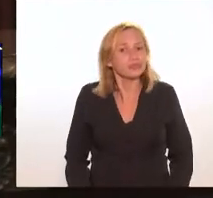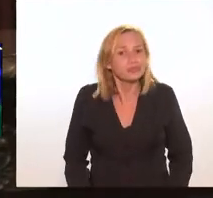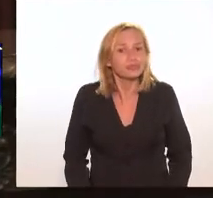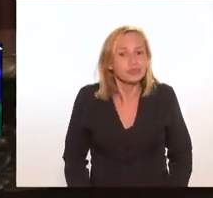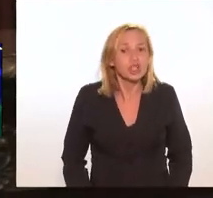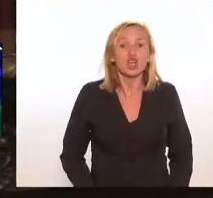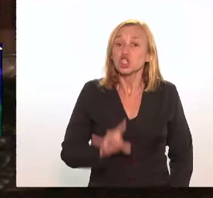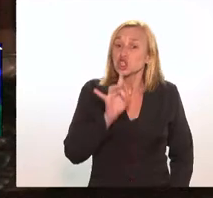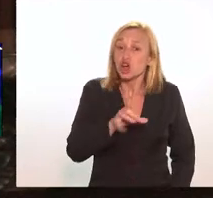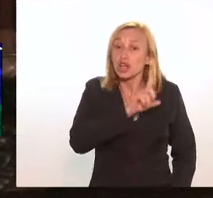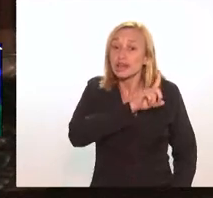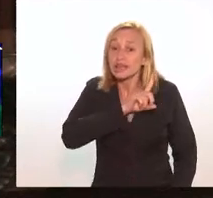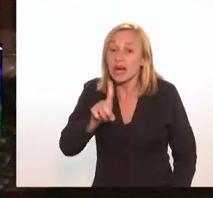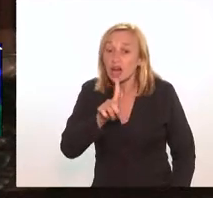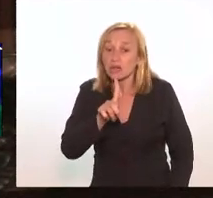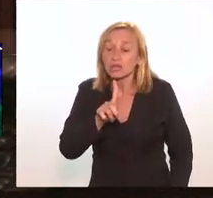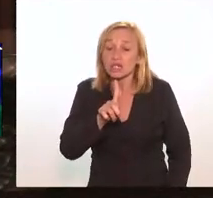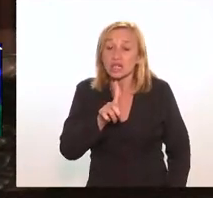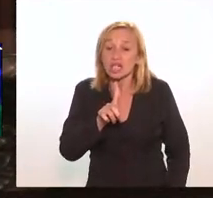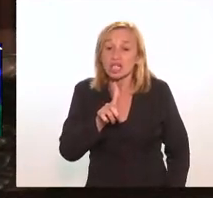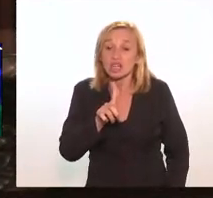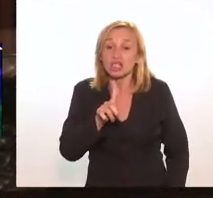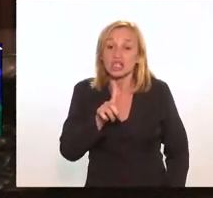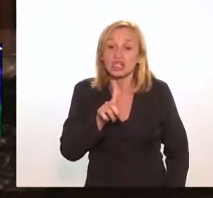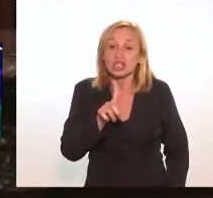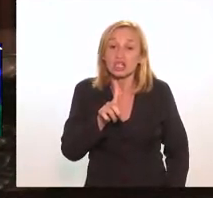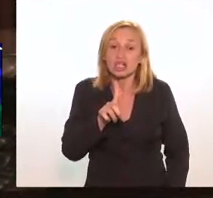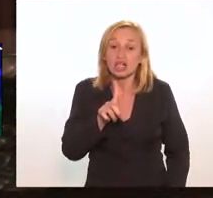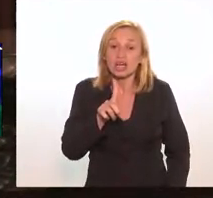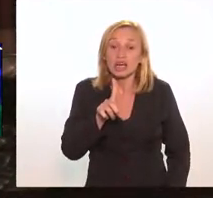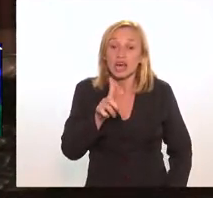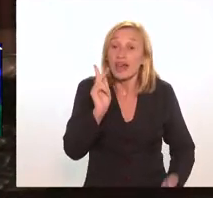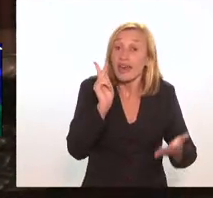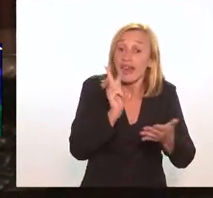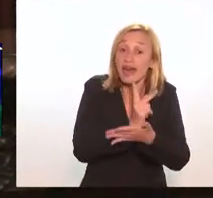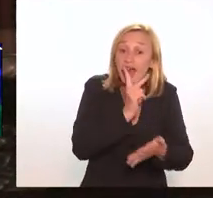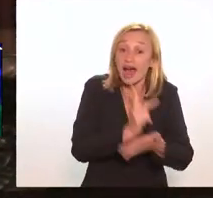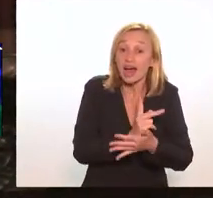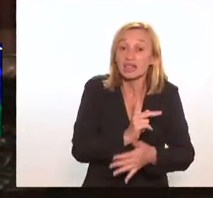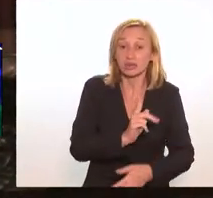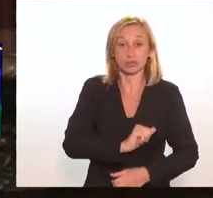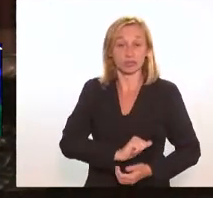Só não sejam intelectualmente desonestos.